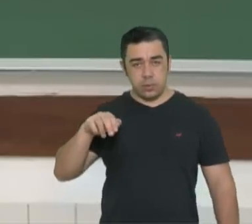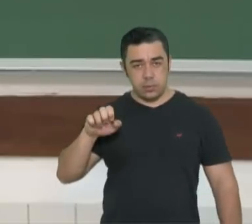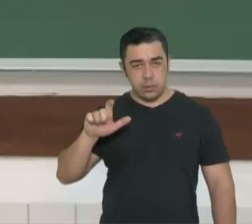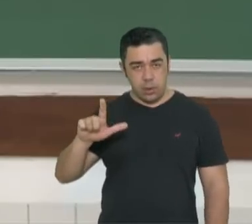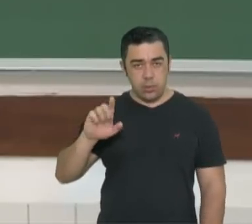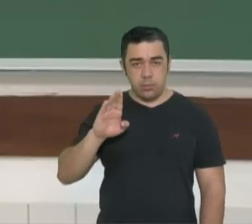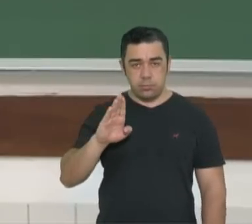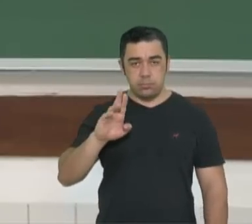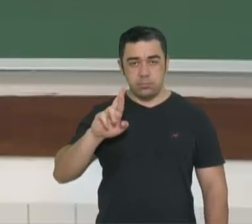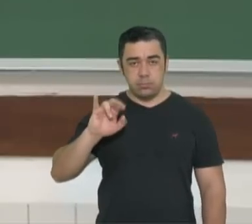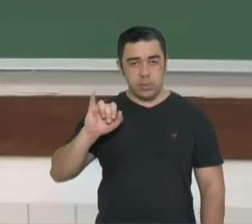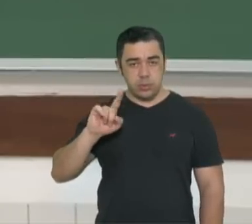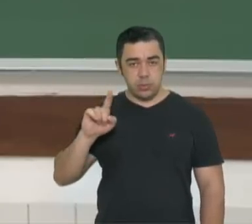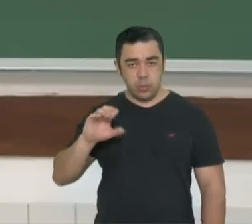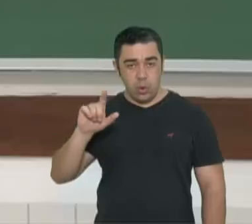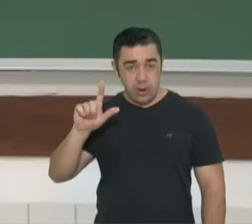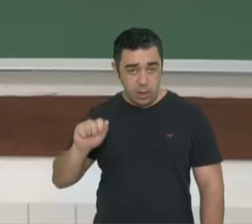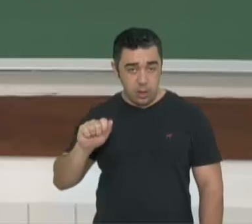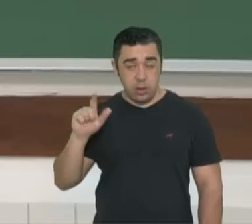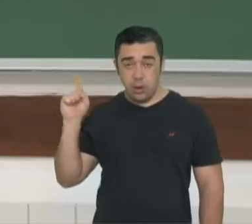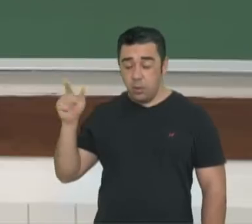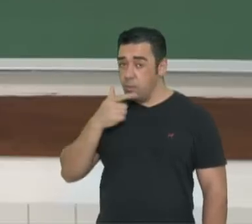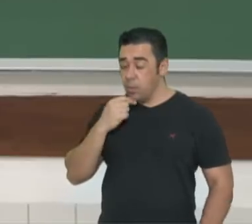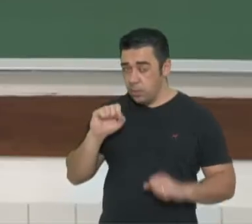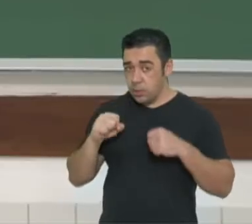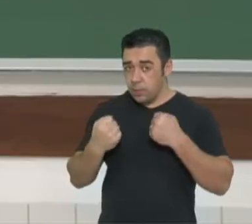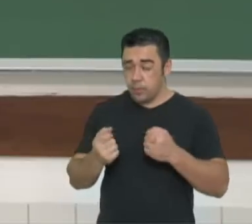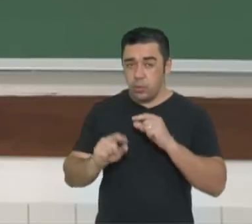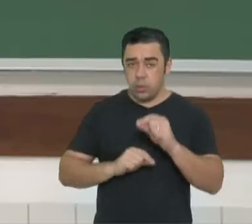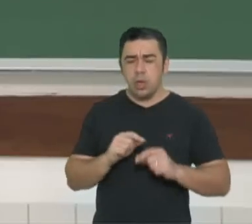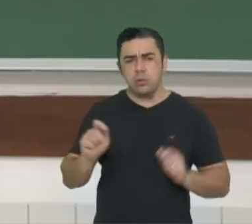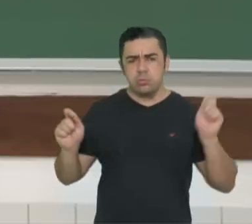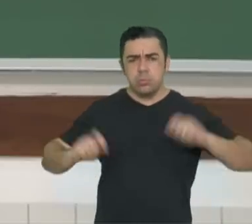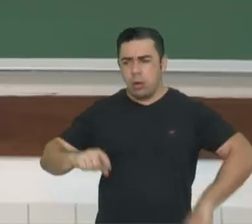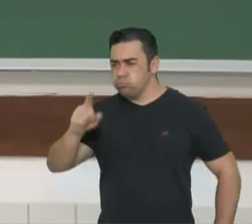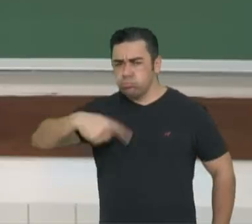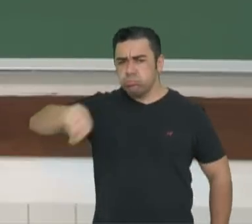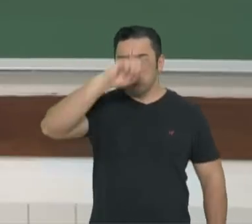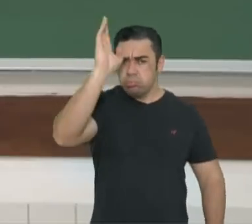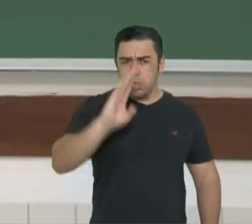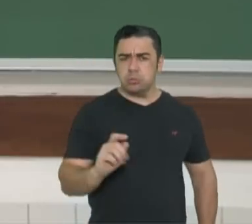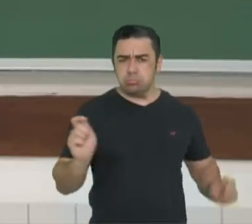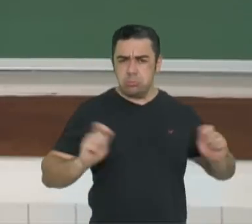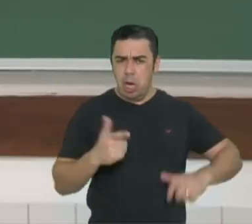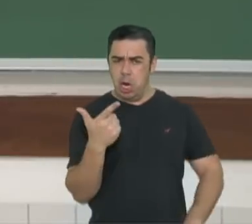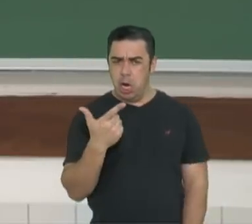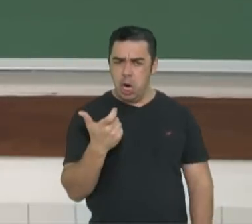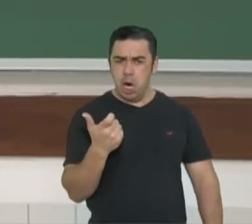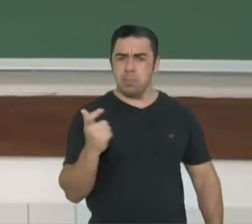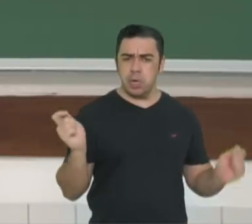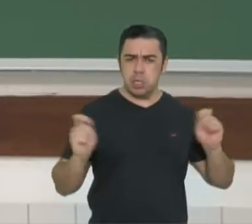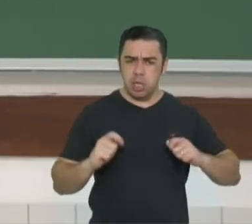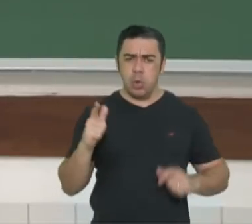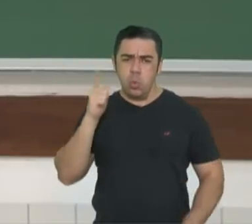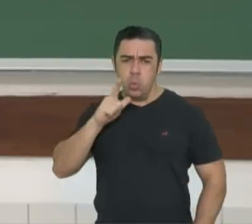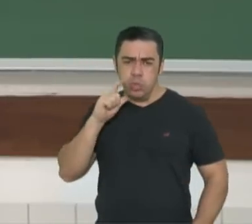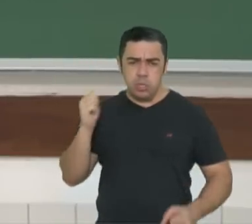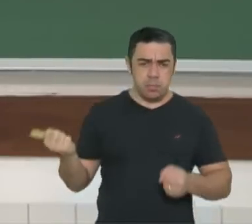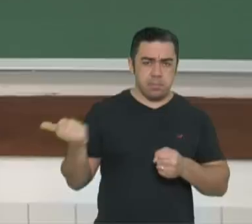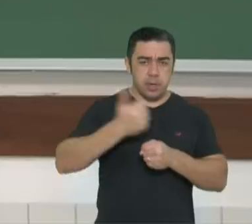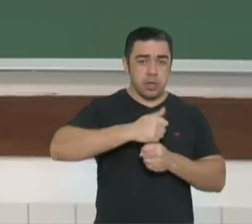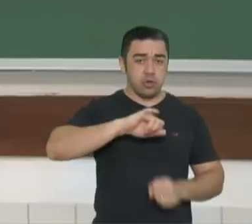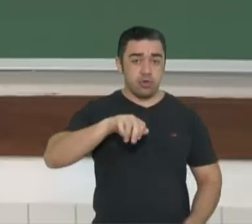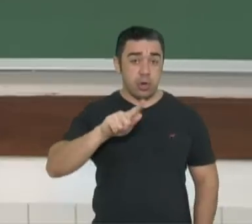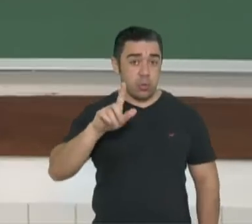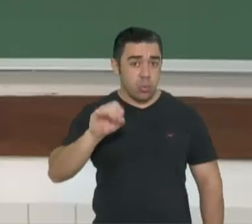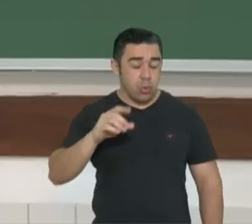que chegou a defender que os brasileiros pegassem armas para defender a posse do Jango. Então, uma ameaça